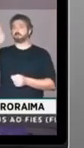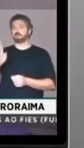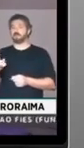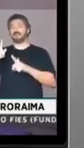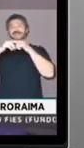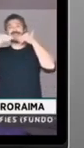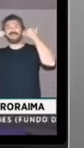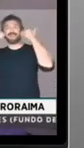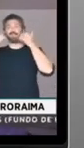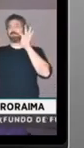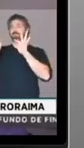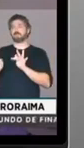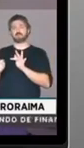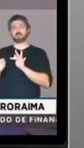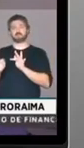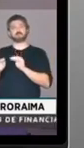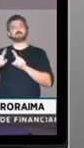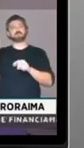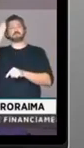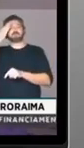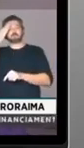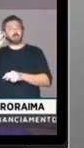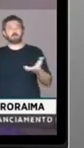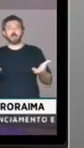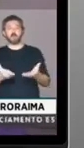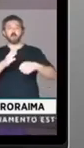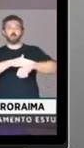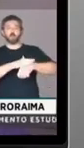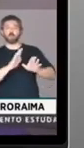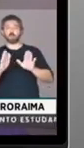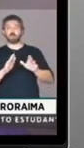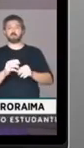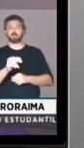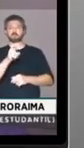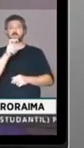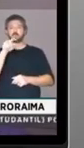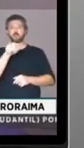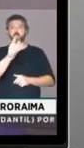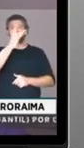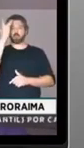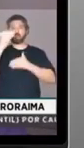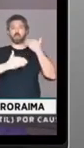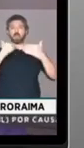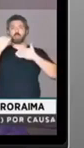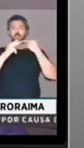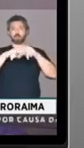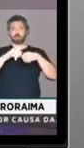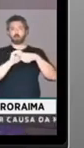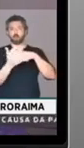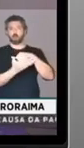estar sorridente e feliz sabendo que nós passamos de mais de 5 mil mortos pelo